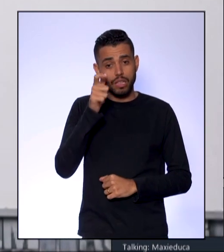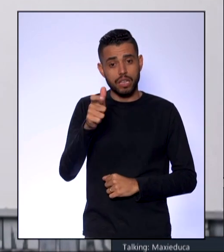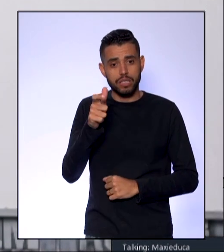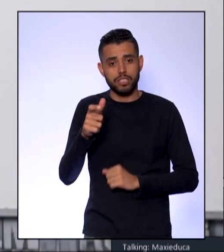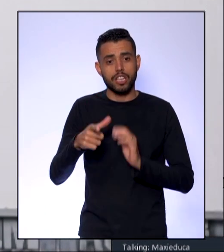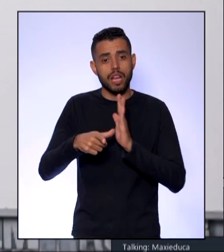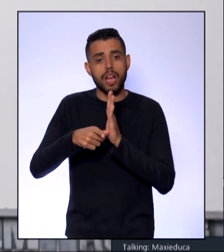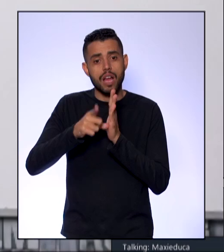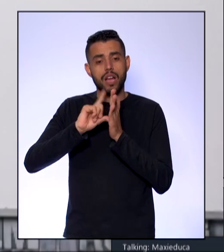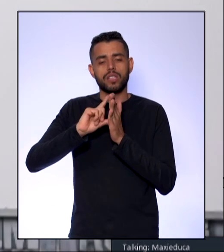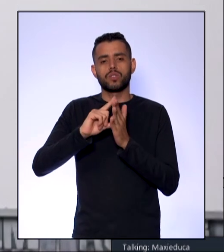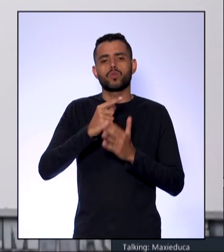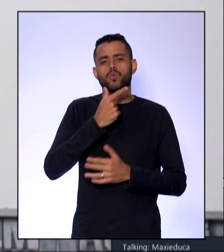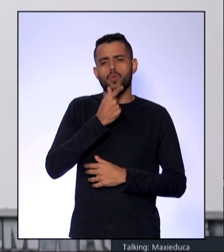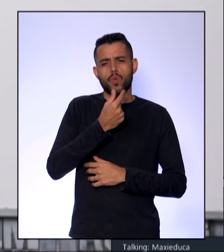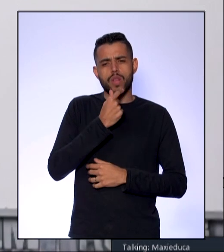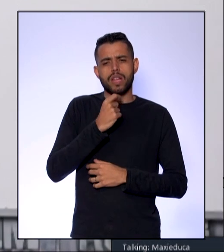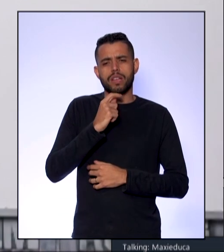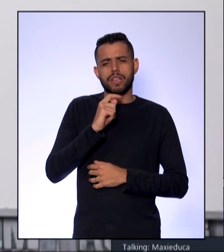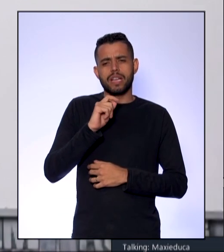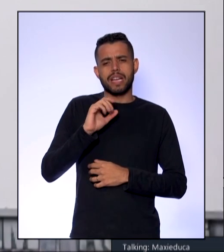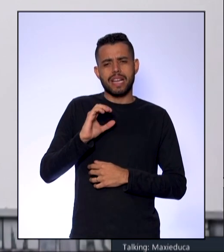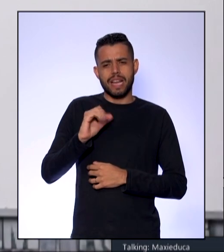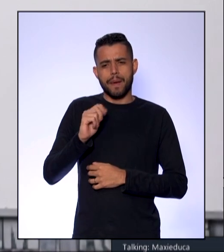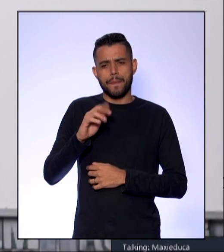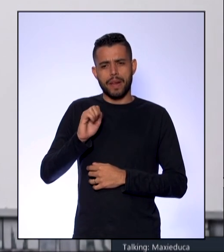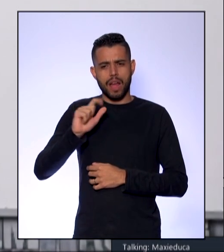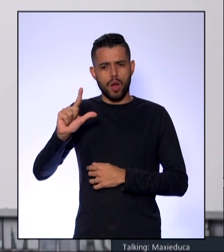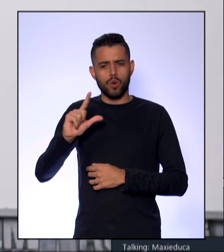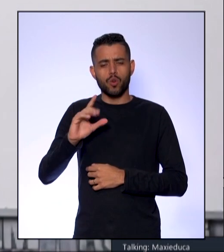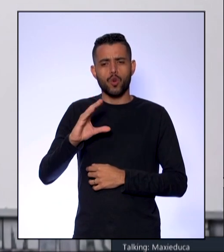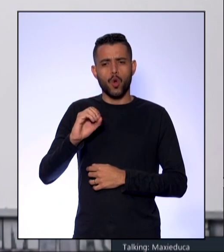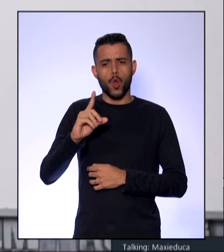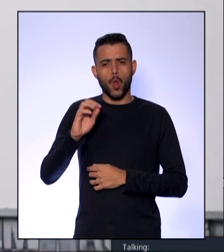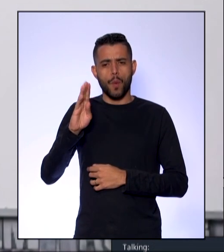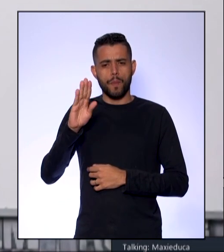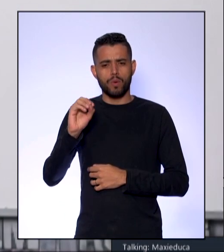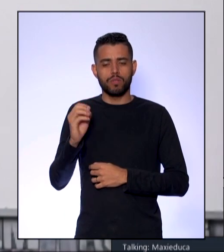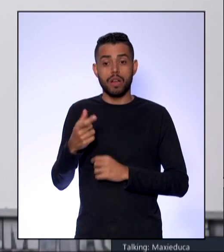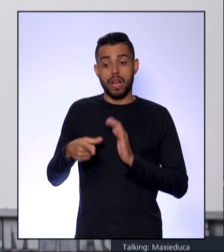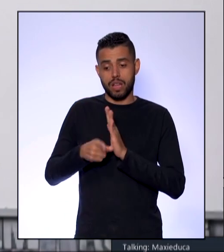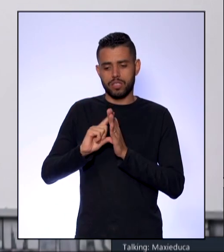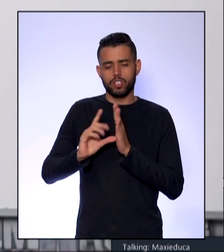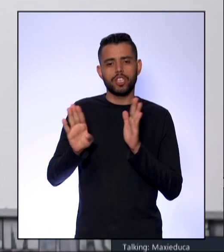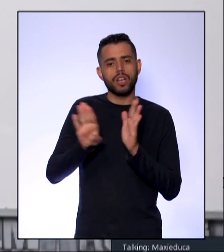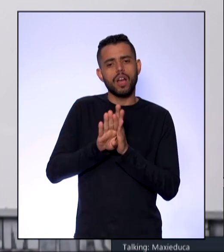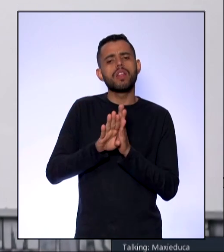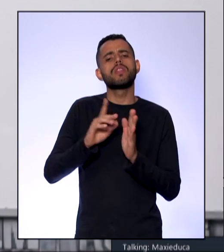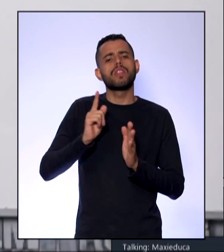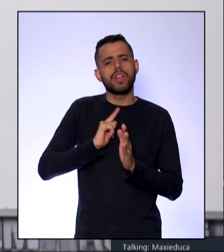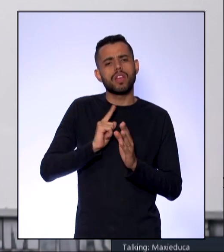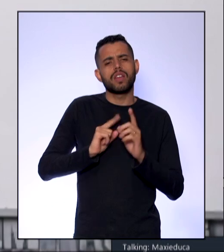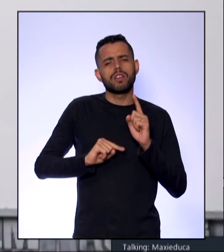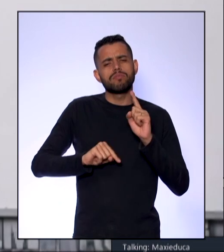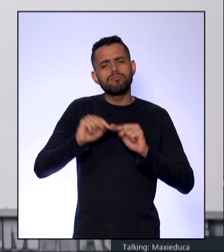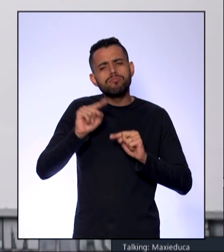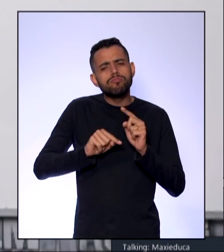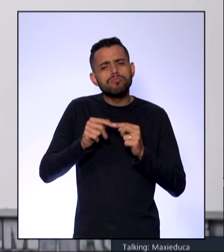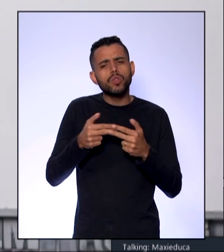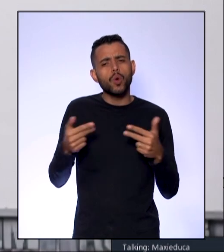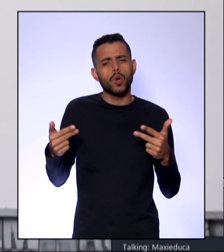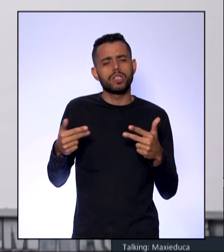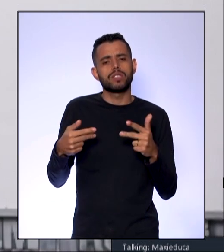chegada de Colombo e Cabral, nós temos datações de utensílios,